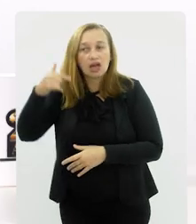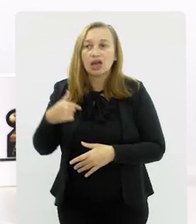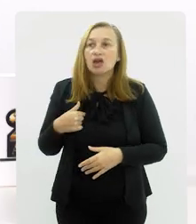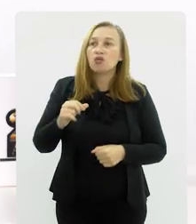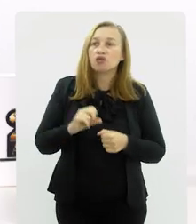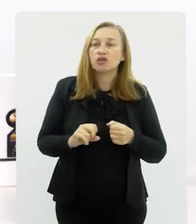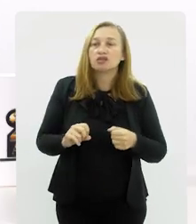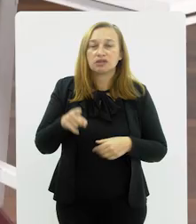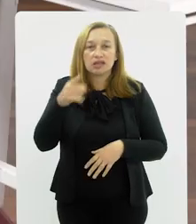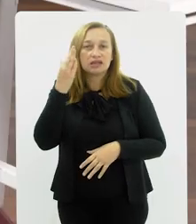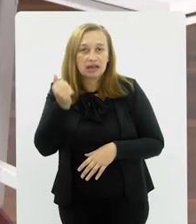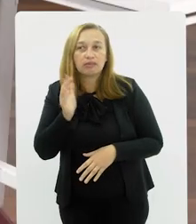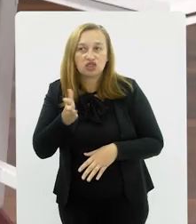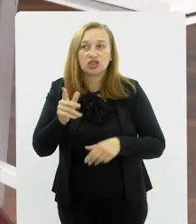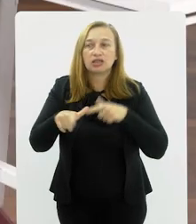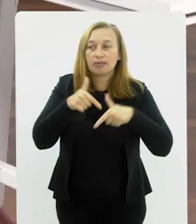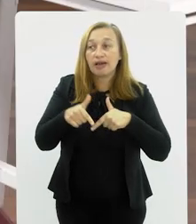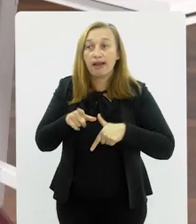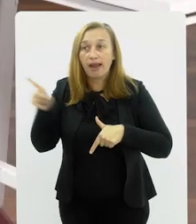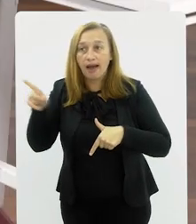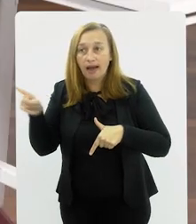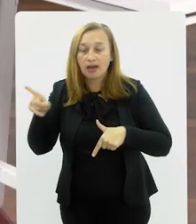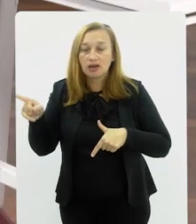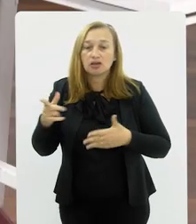fiz, você sabe, você trabalhou comigo lá, né?